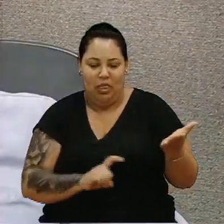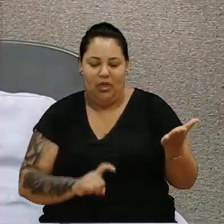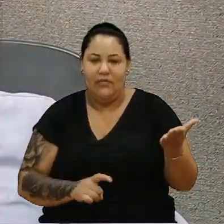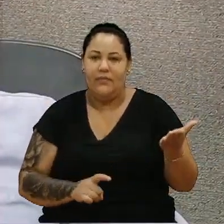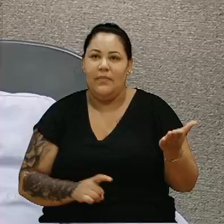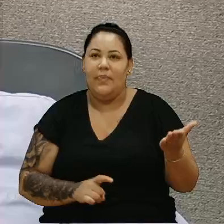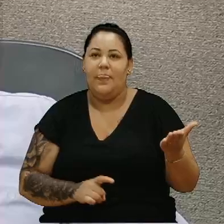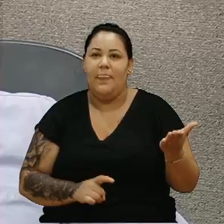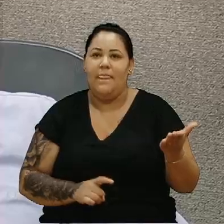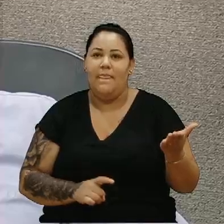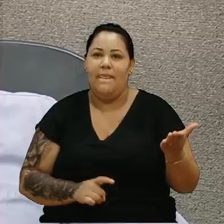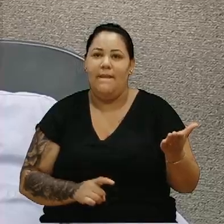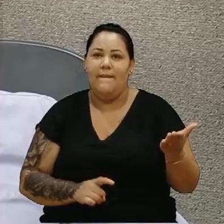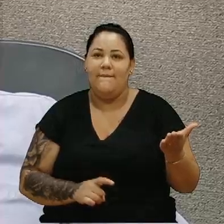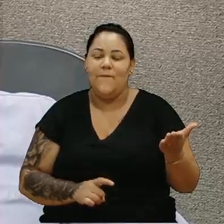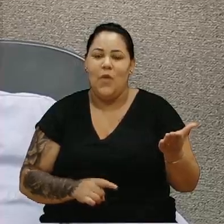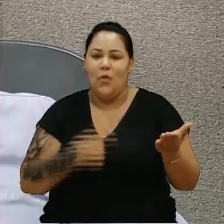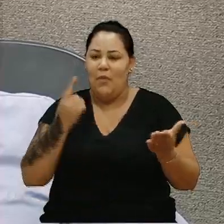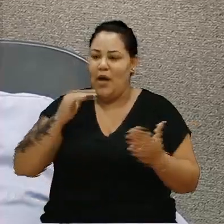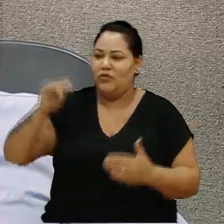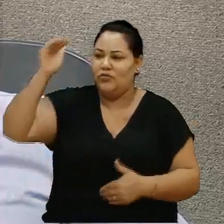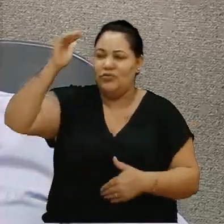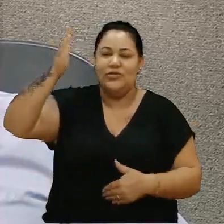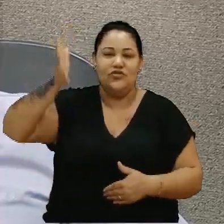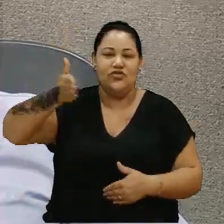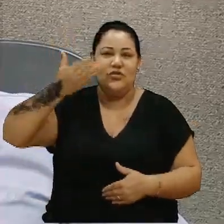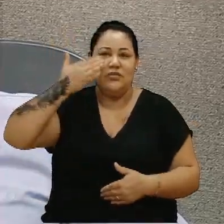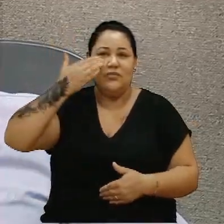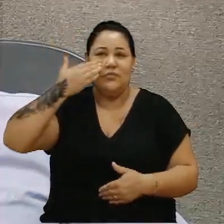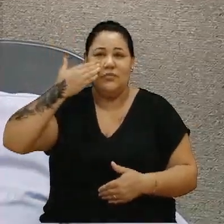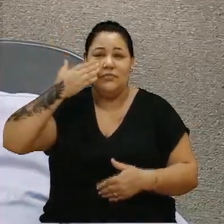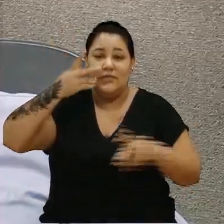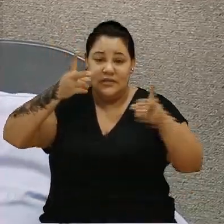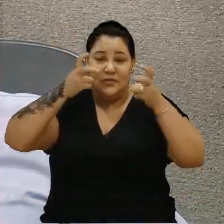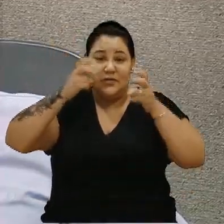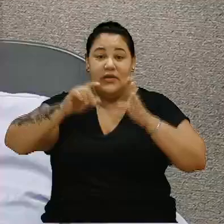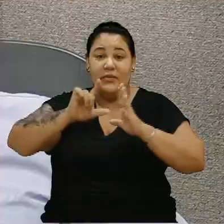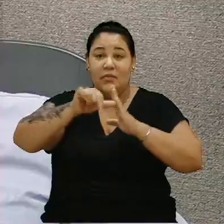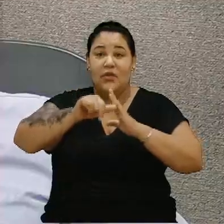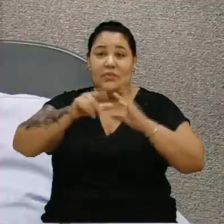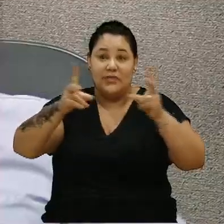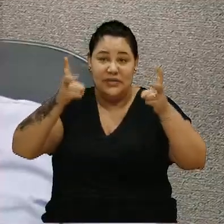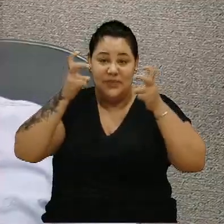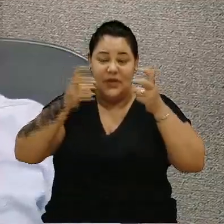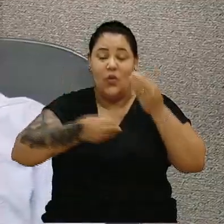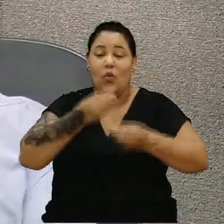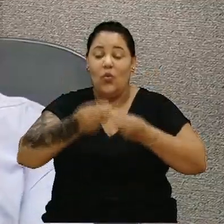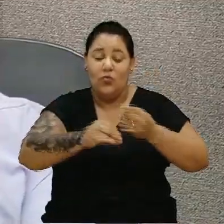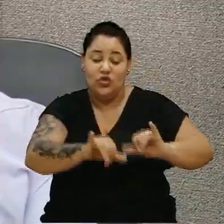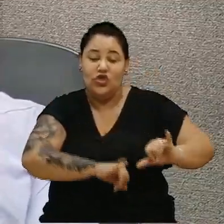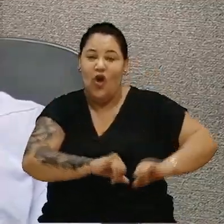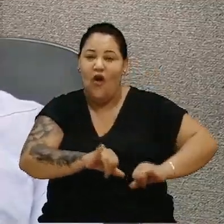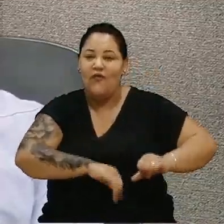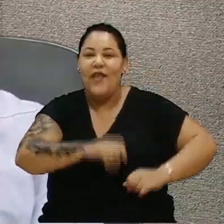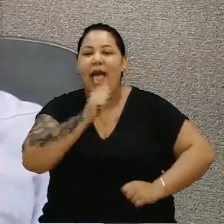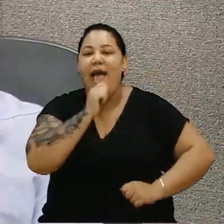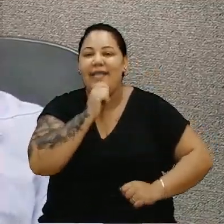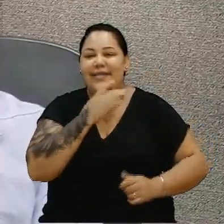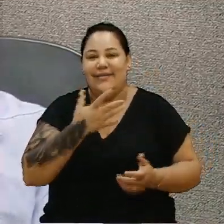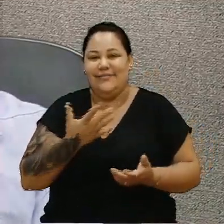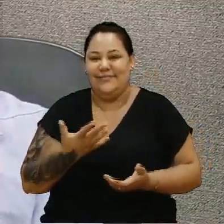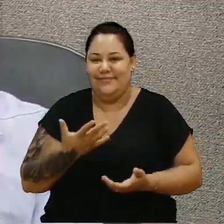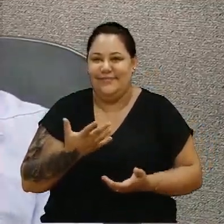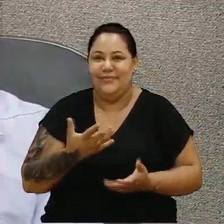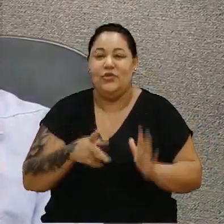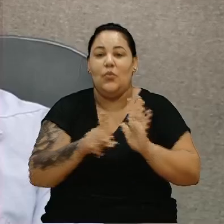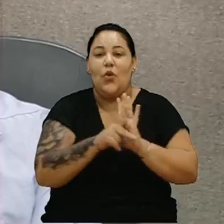uma adulta que já identificou depois já, né, de ser adulta e o quanto ela sofre ainda na questão do